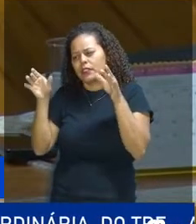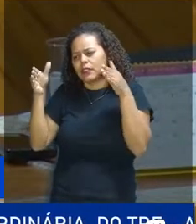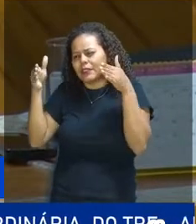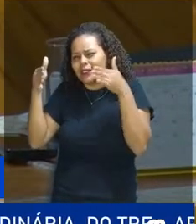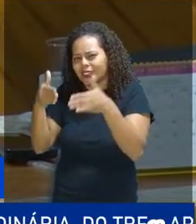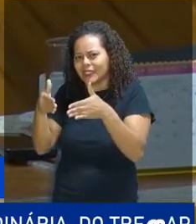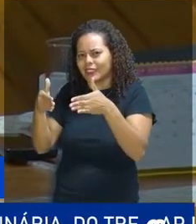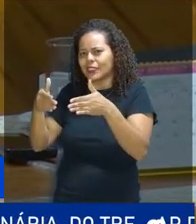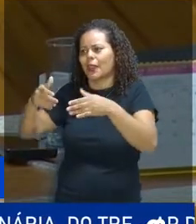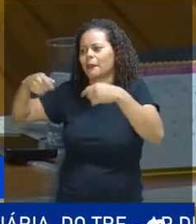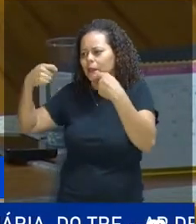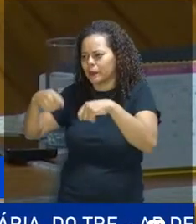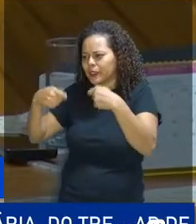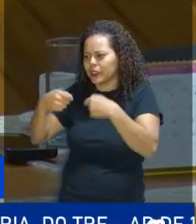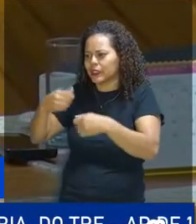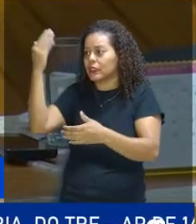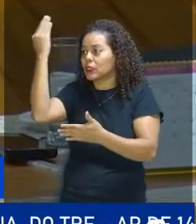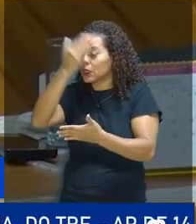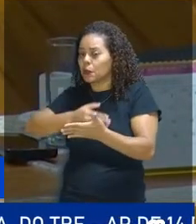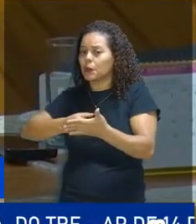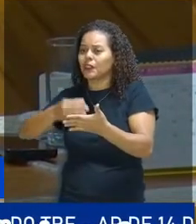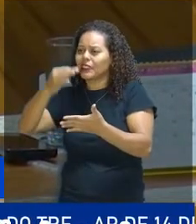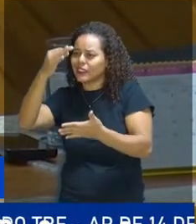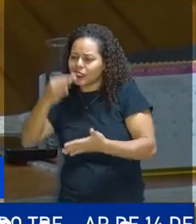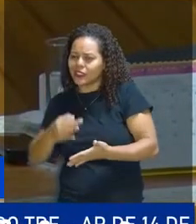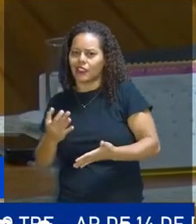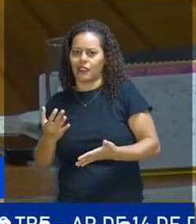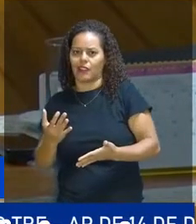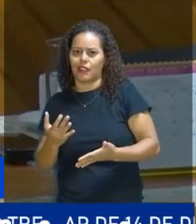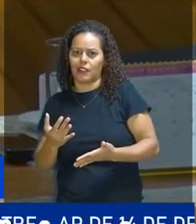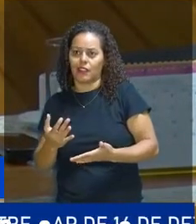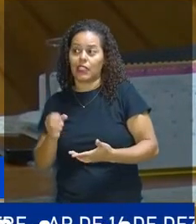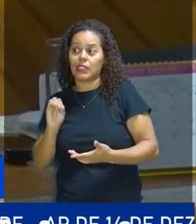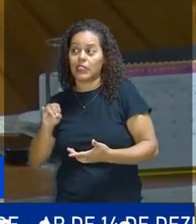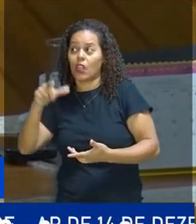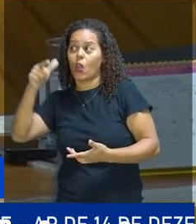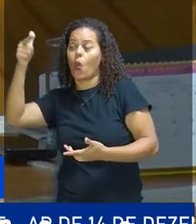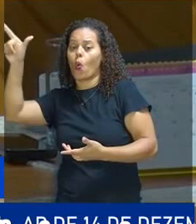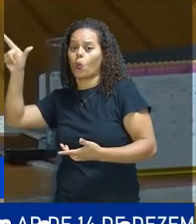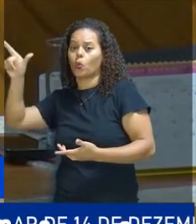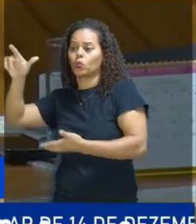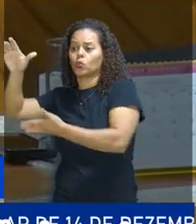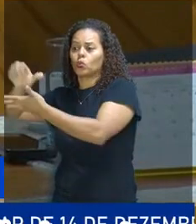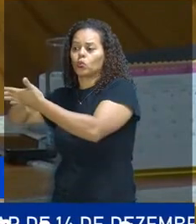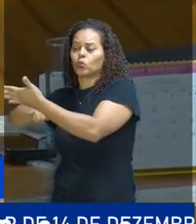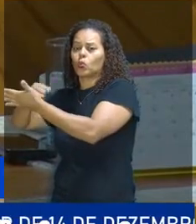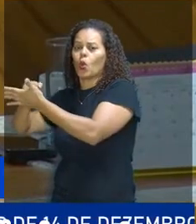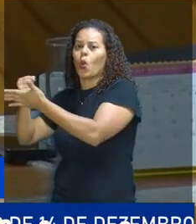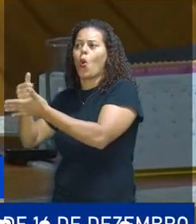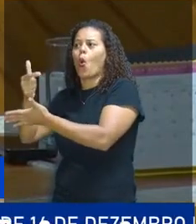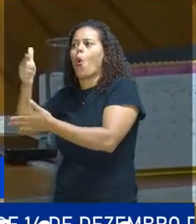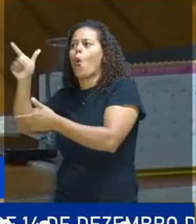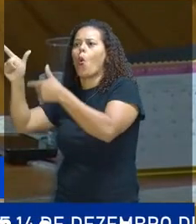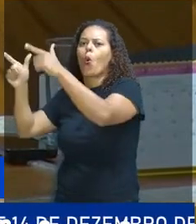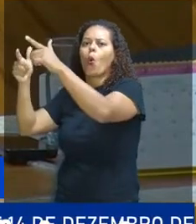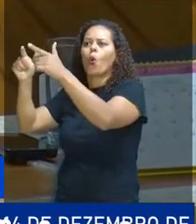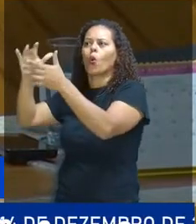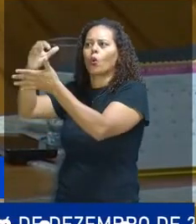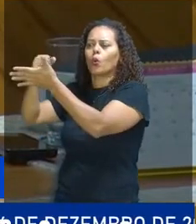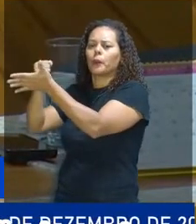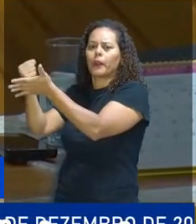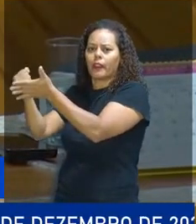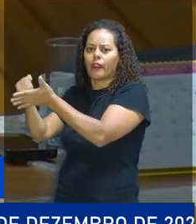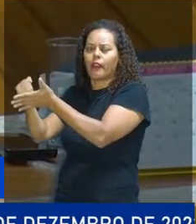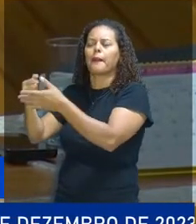à necessidade de comprovação de terceiros contratados ou subcontratados para a realização do